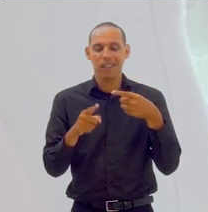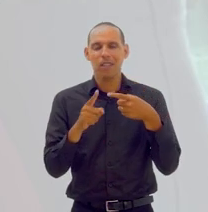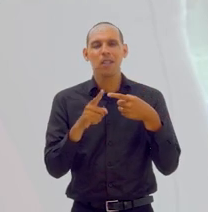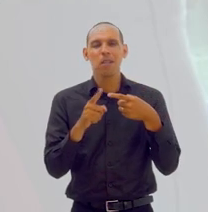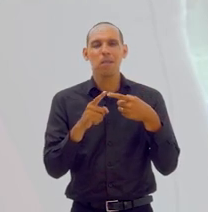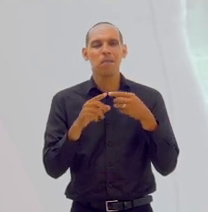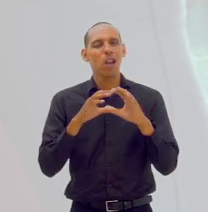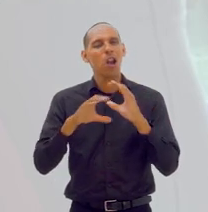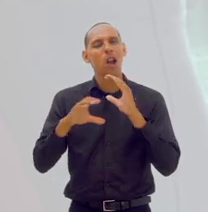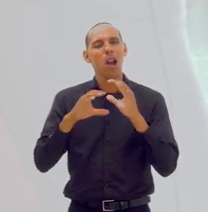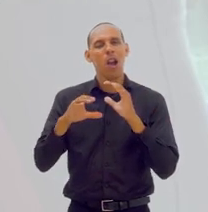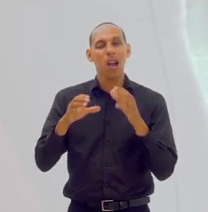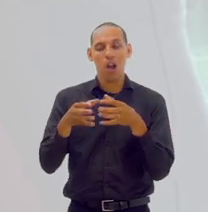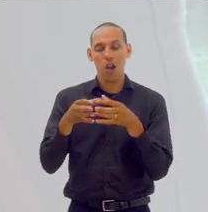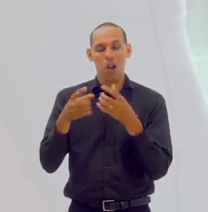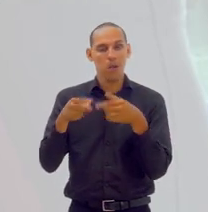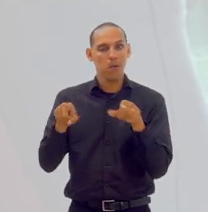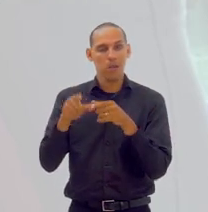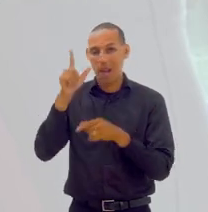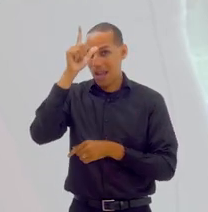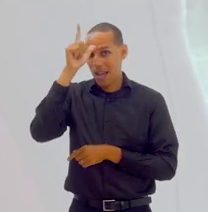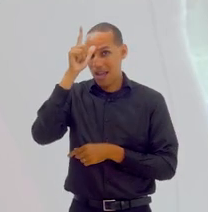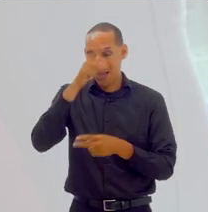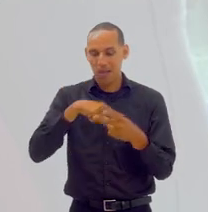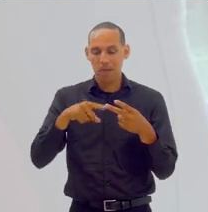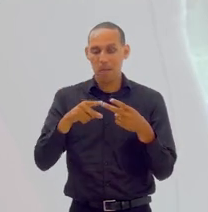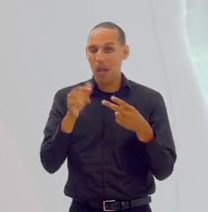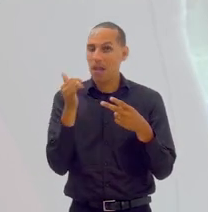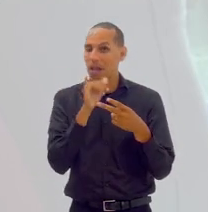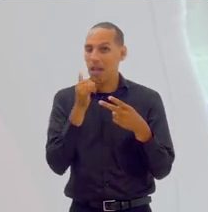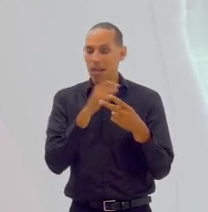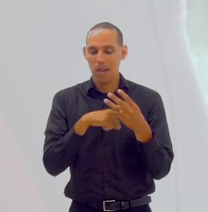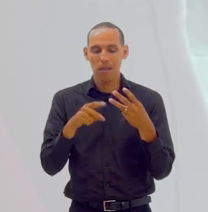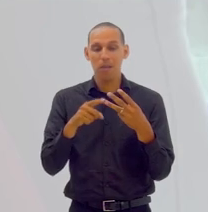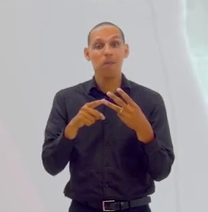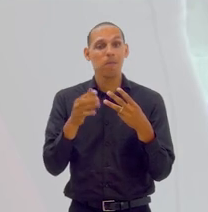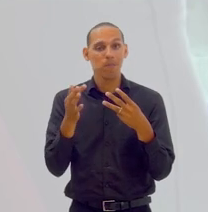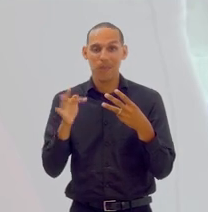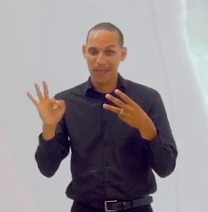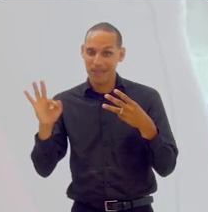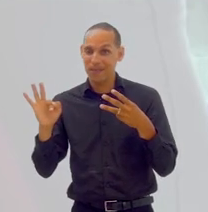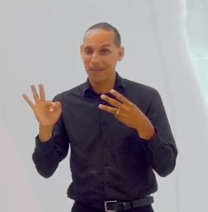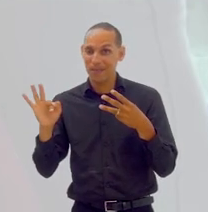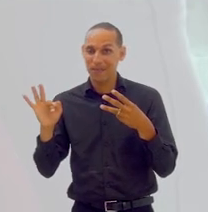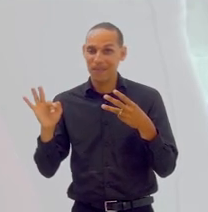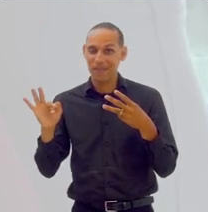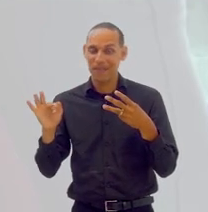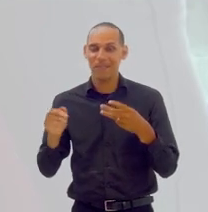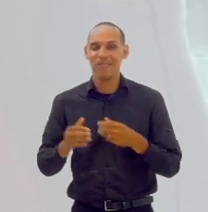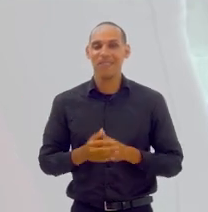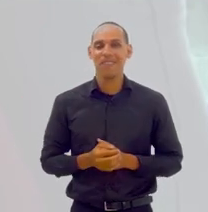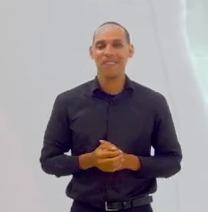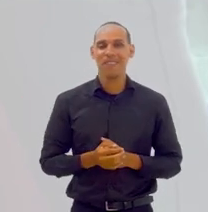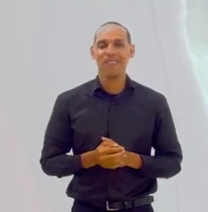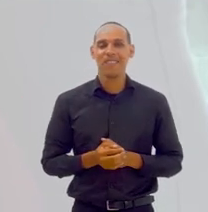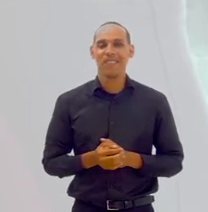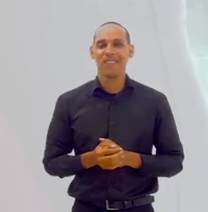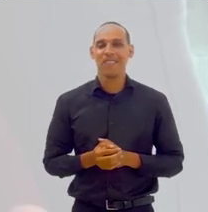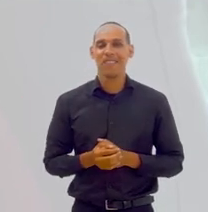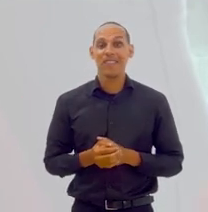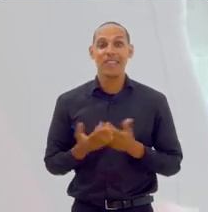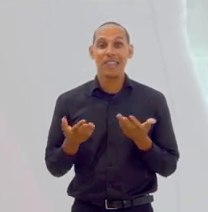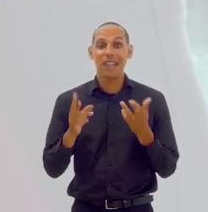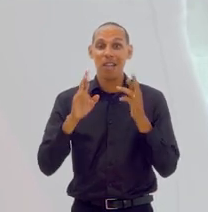primeiro me comunicando com qualquer assim, alemão, no segundo em italiano e no terceiro em francês.